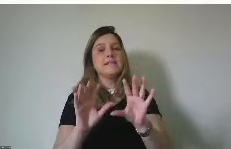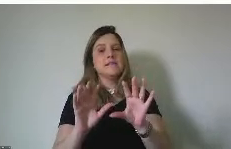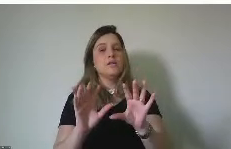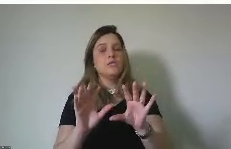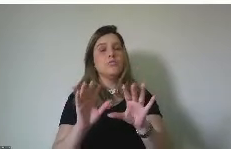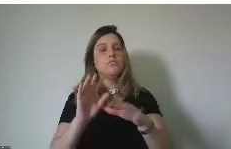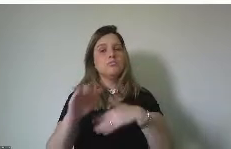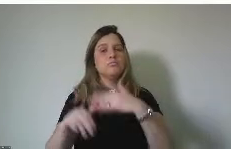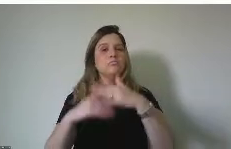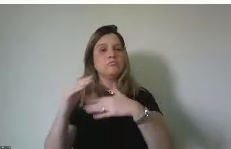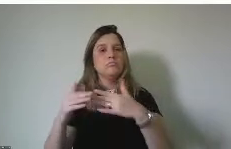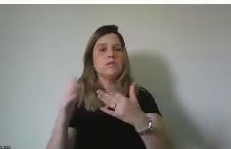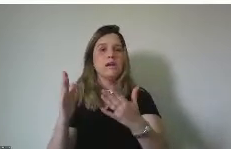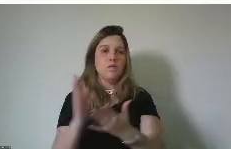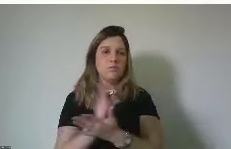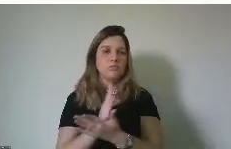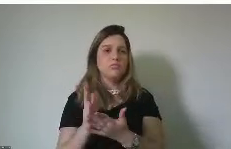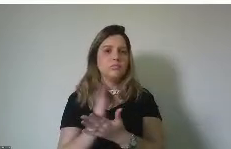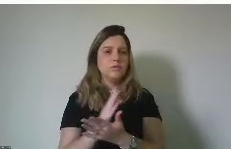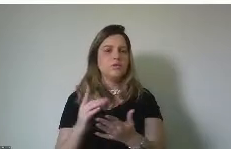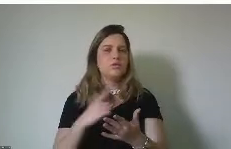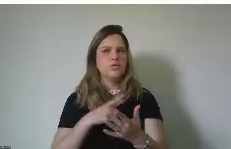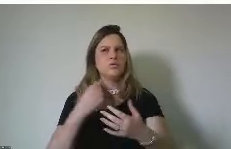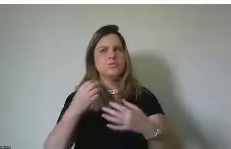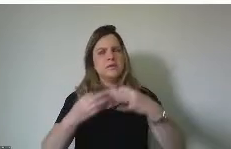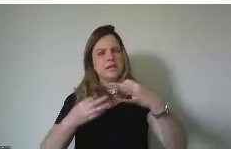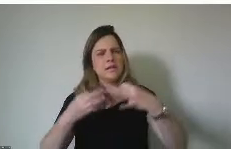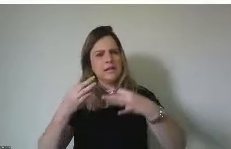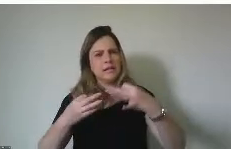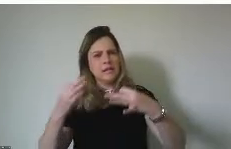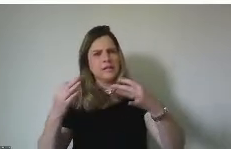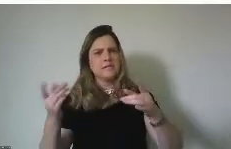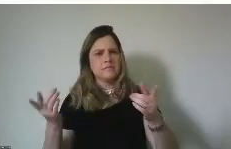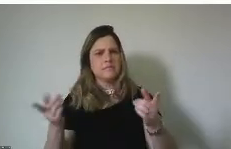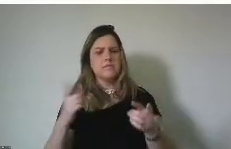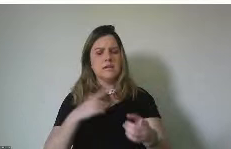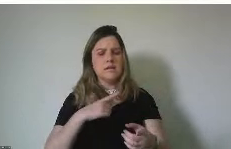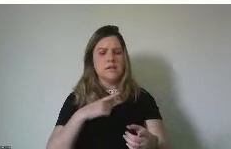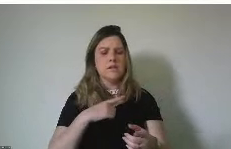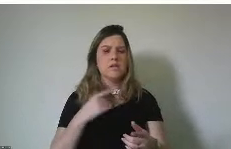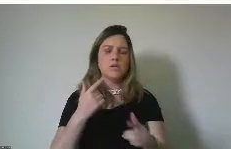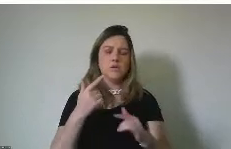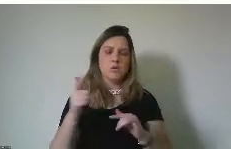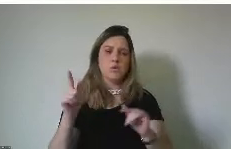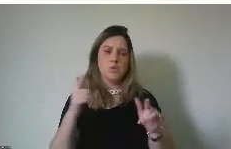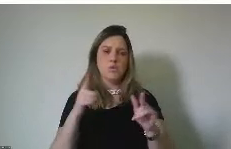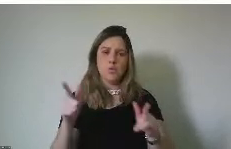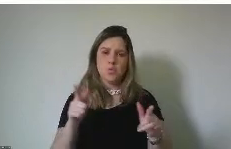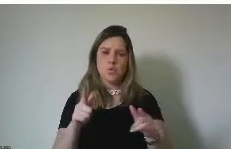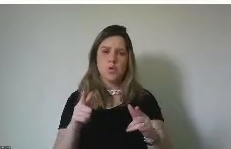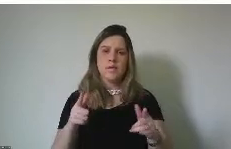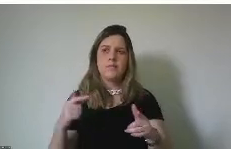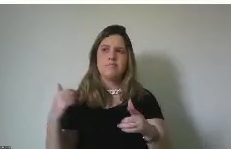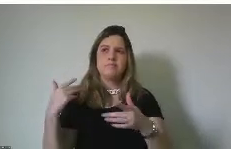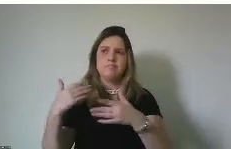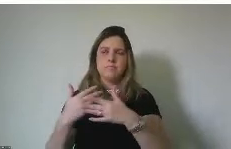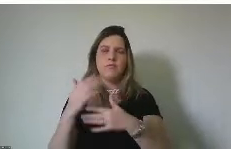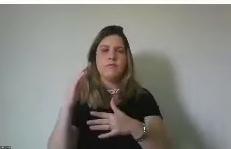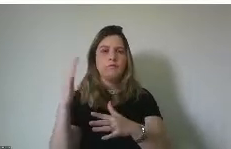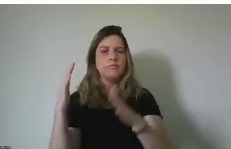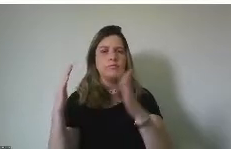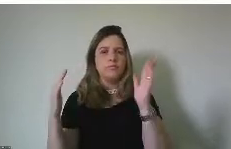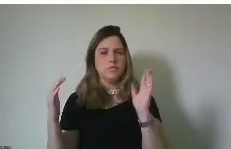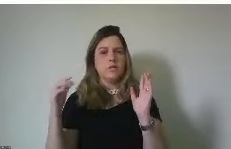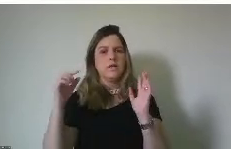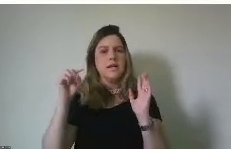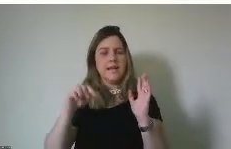alta tensão em subestações de 138 na fronteira com sistema de transmissão isso tem